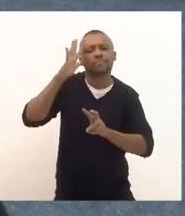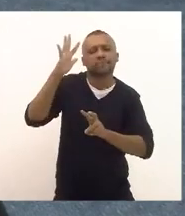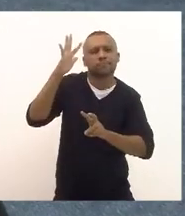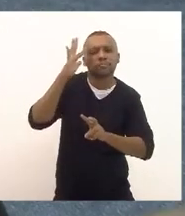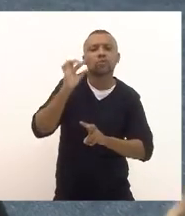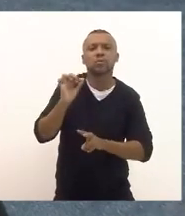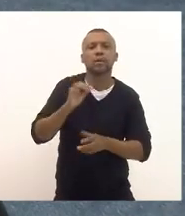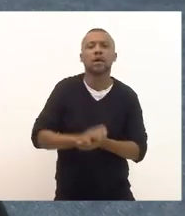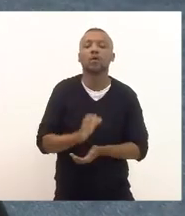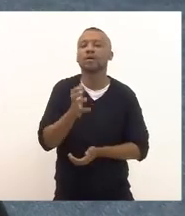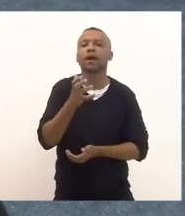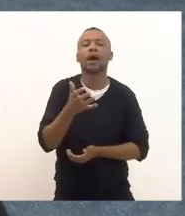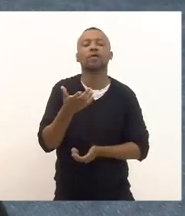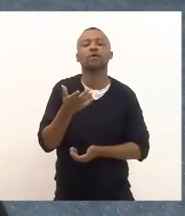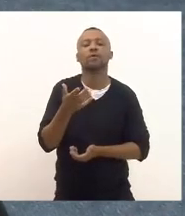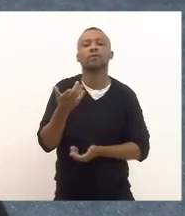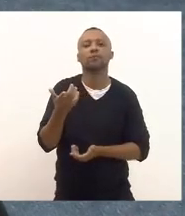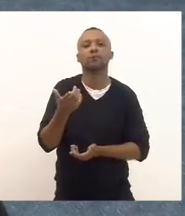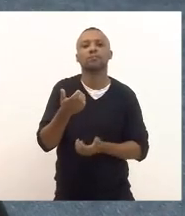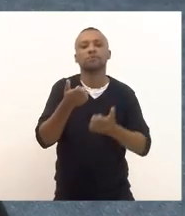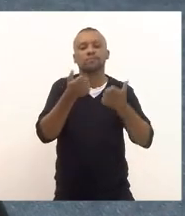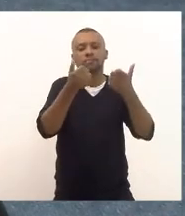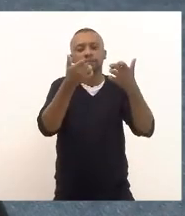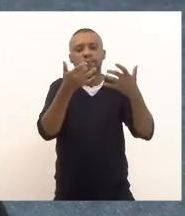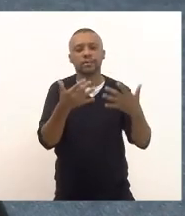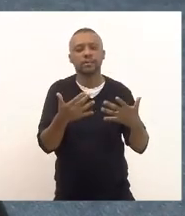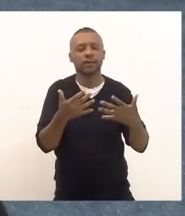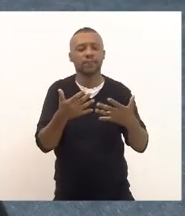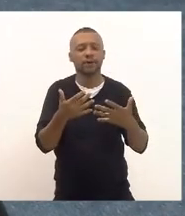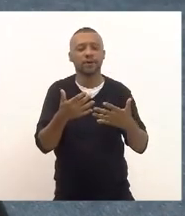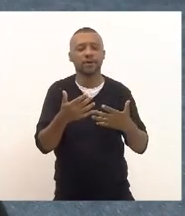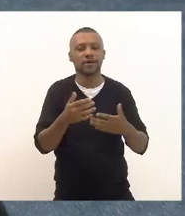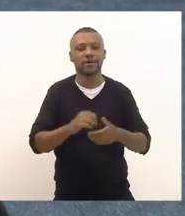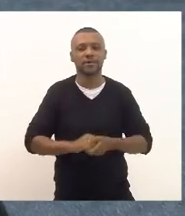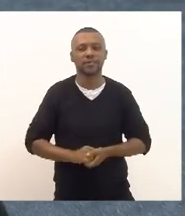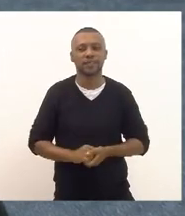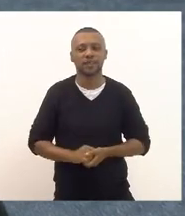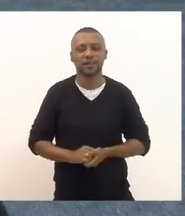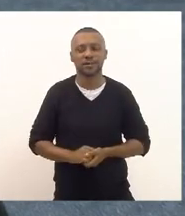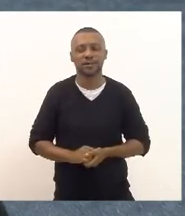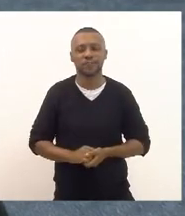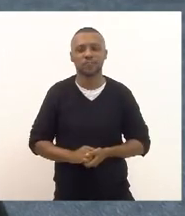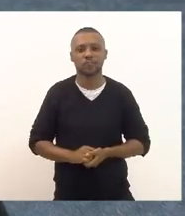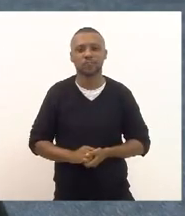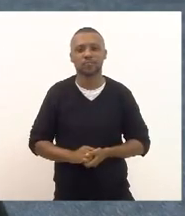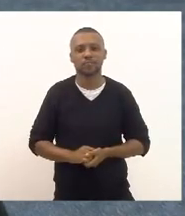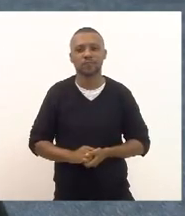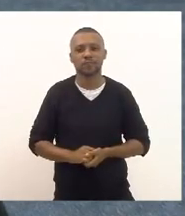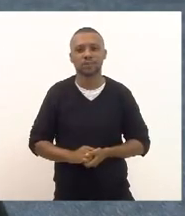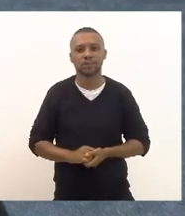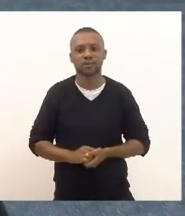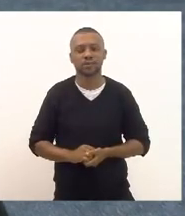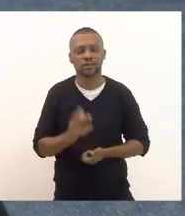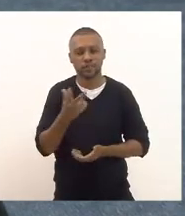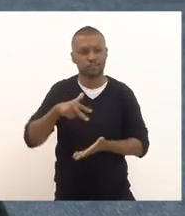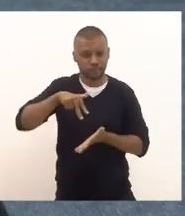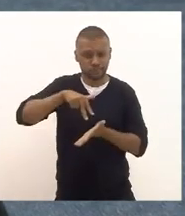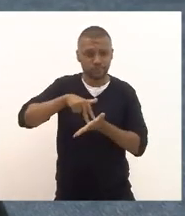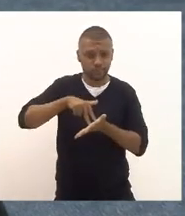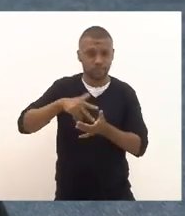desagravo eu quero desagravar a Defensoria Pública do Estado que elas a gravar esse defensor que foi duramente atacada é